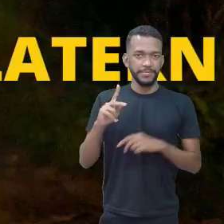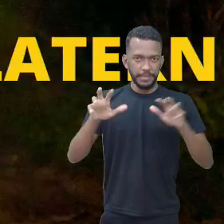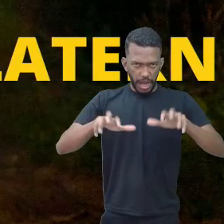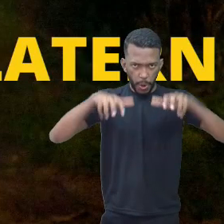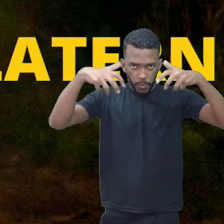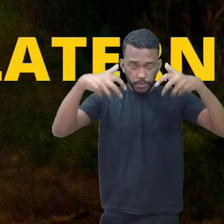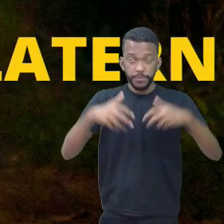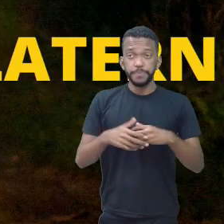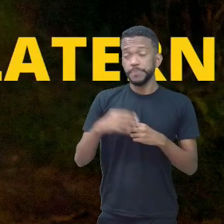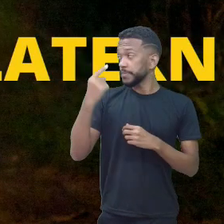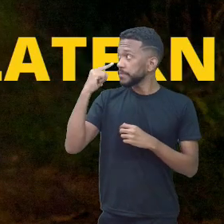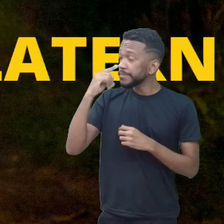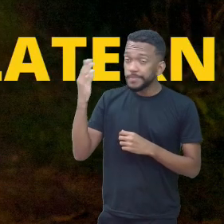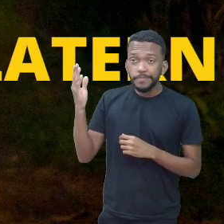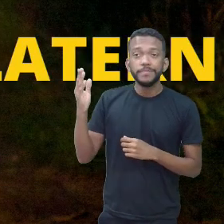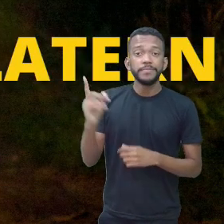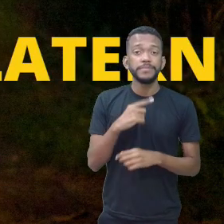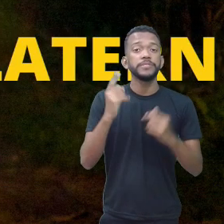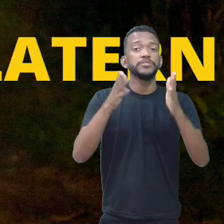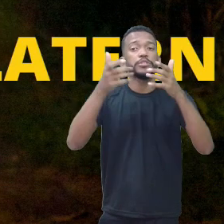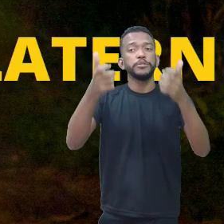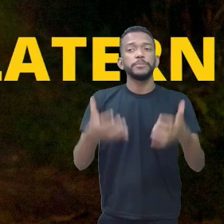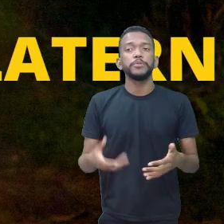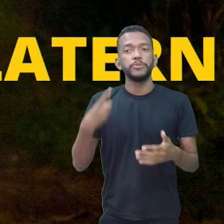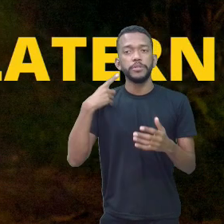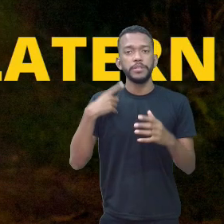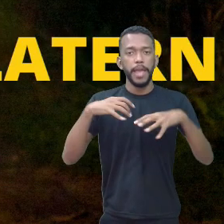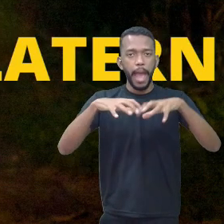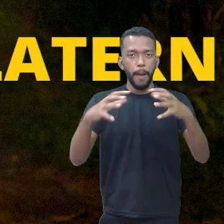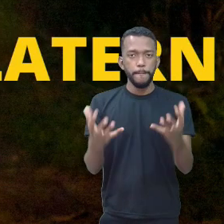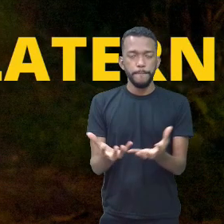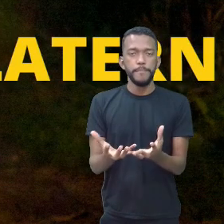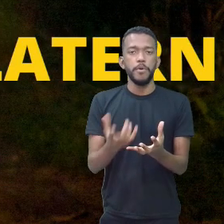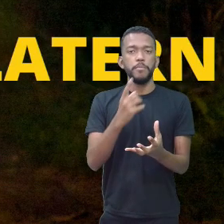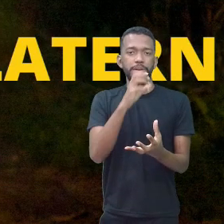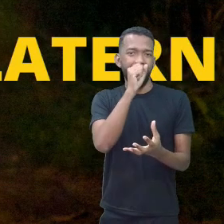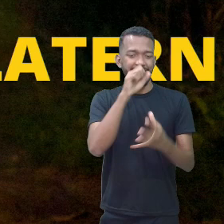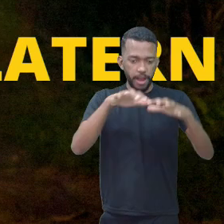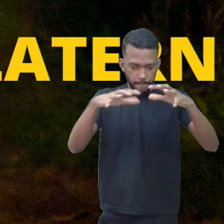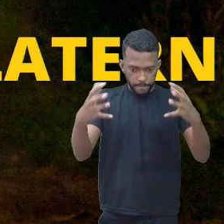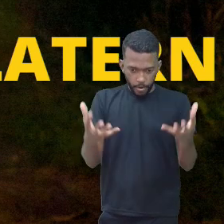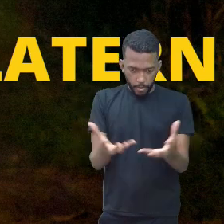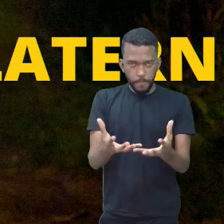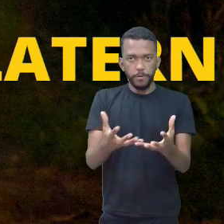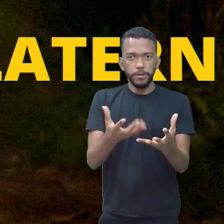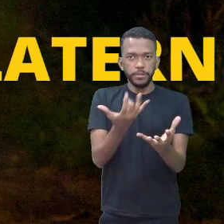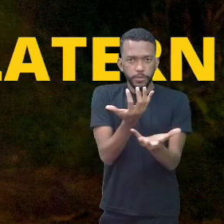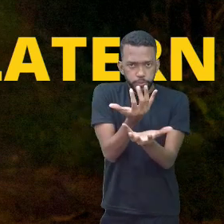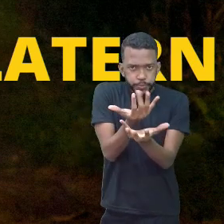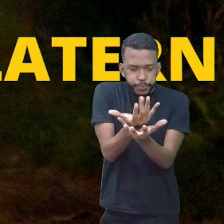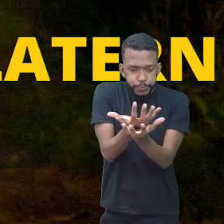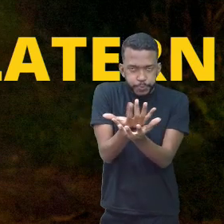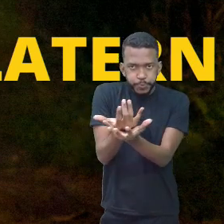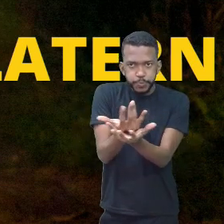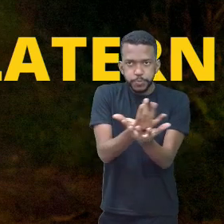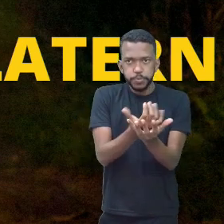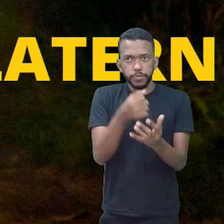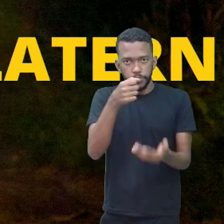Como já foi dito, as abóboras com velas dentro do seu interior é para que Jack o Lanterna